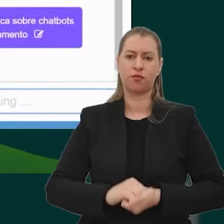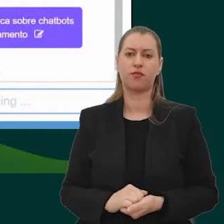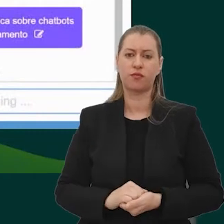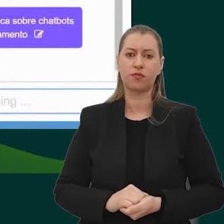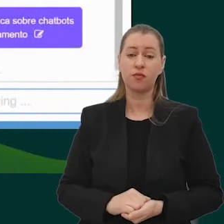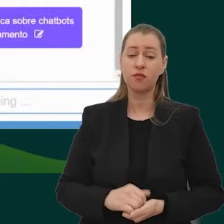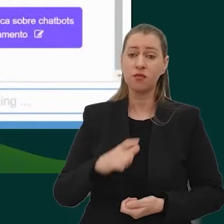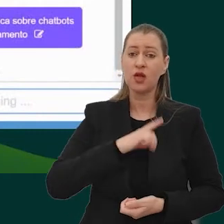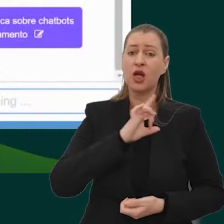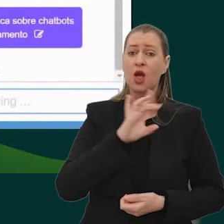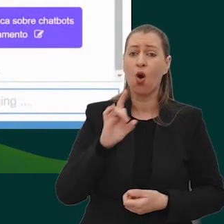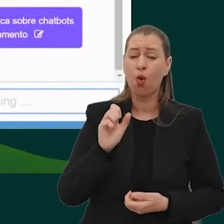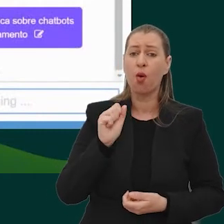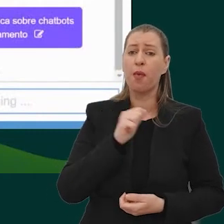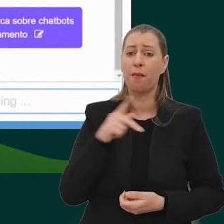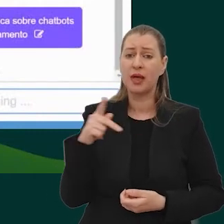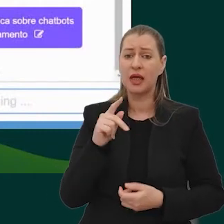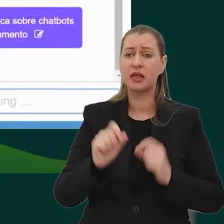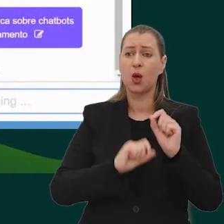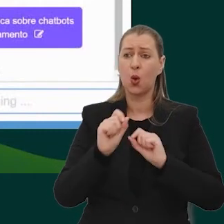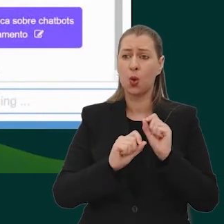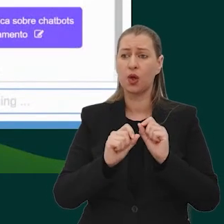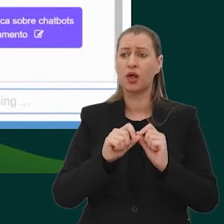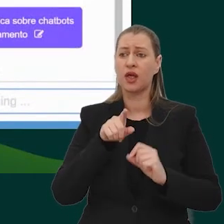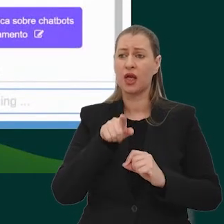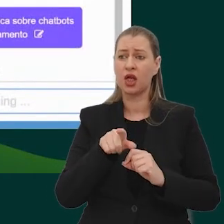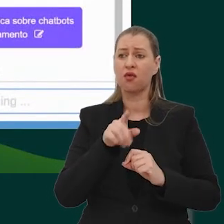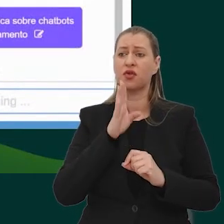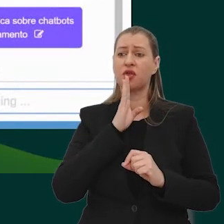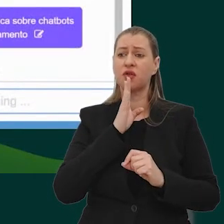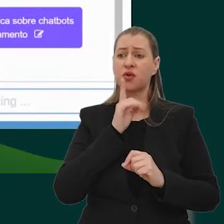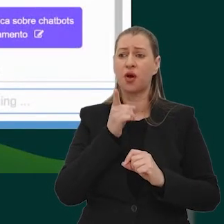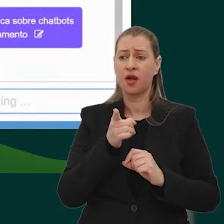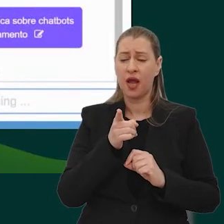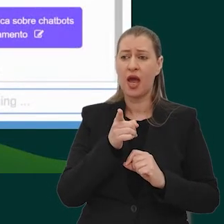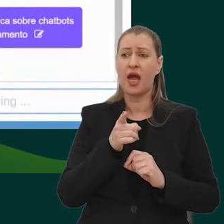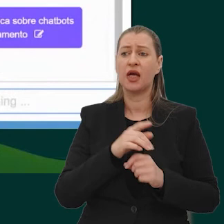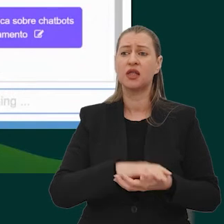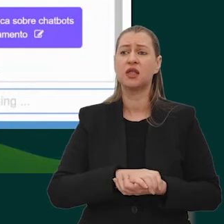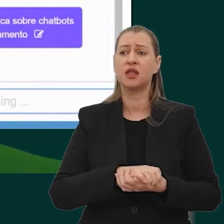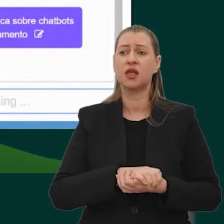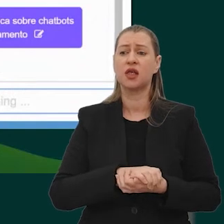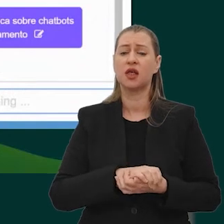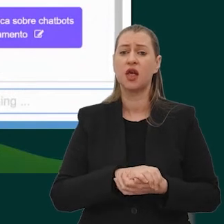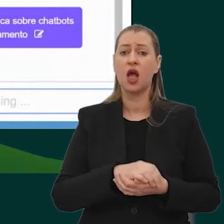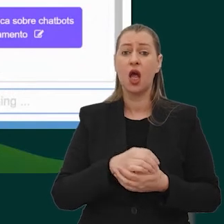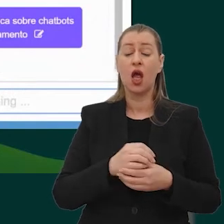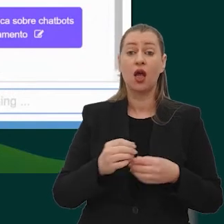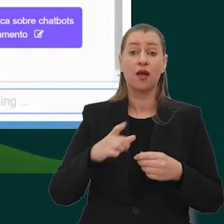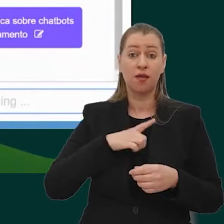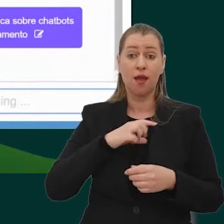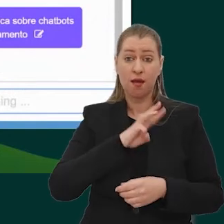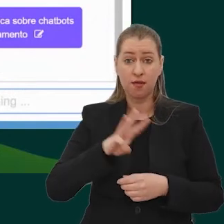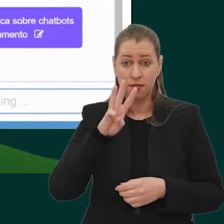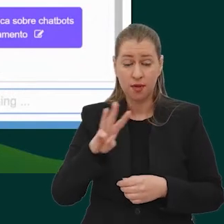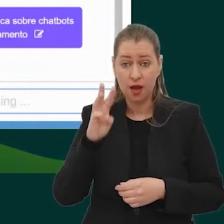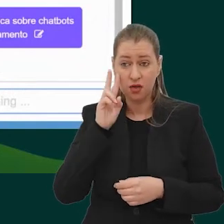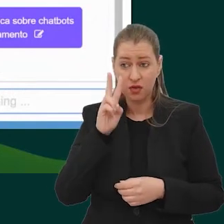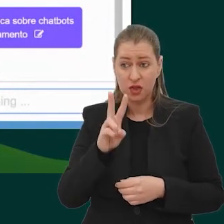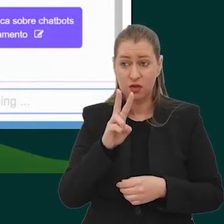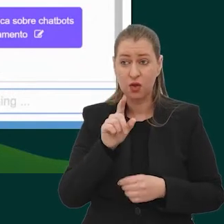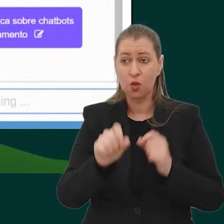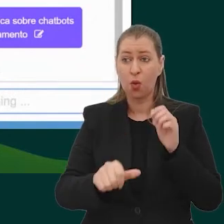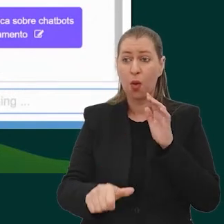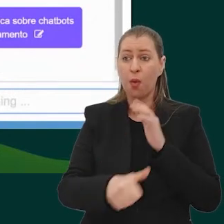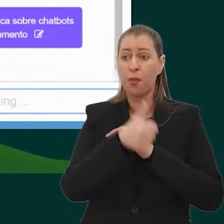Algumas aplicações de sistema de diálogo, que é aqueles chatbots que vocês estão super acostumados a ver em sites, mas o primeiro chatbot ele